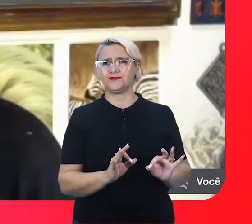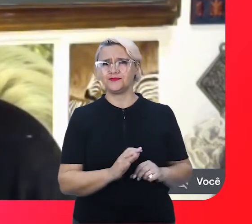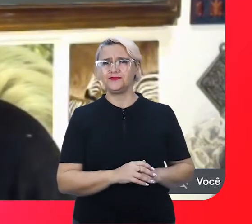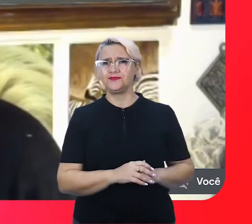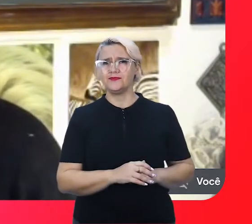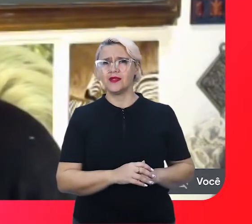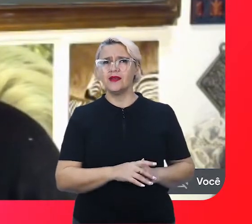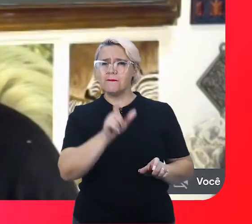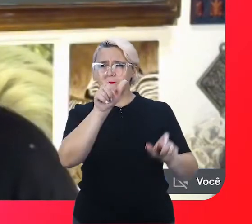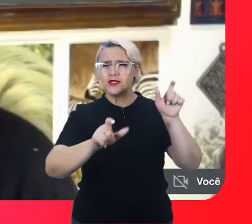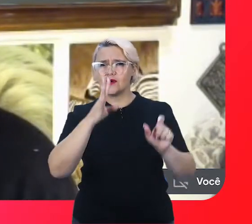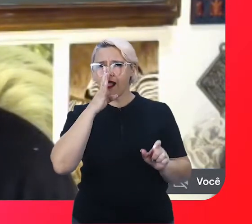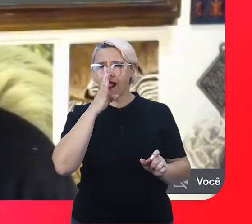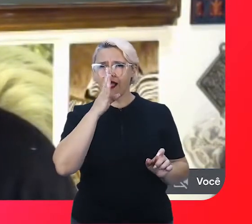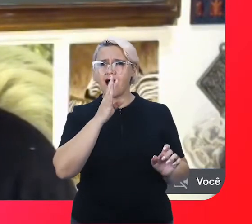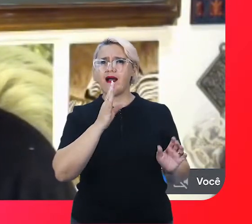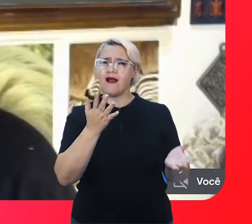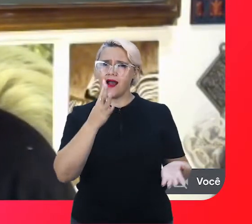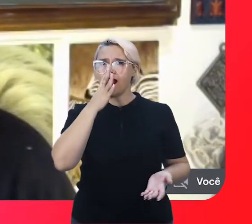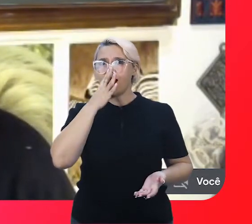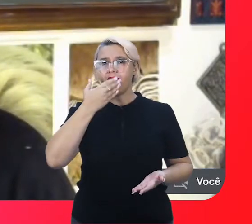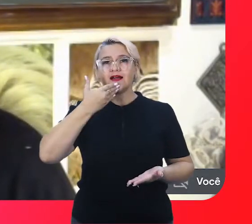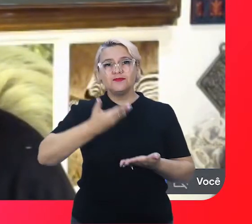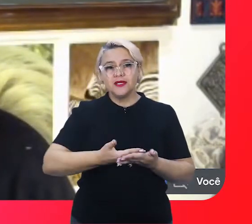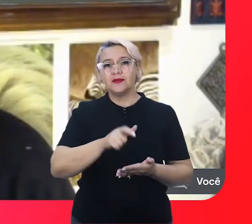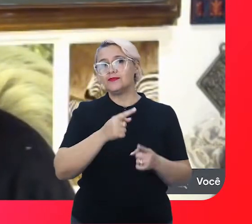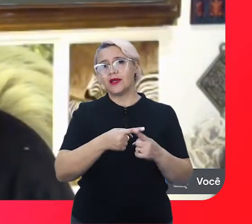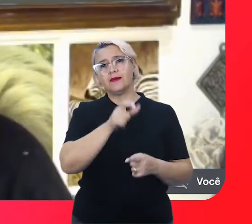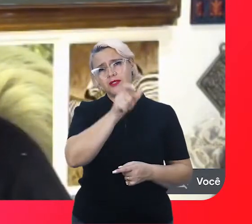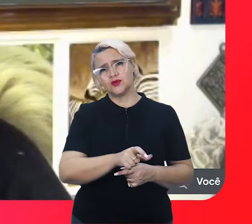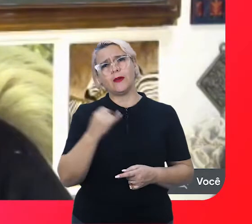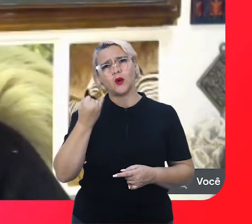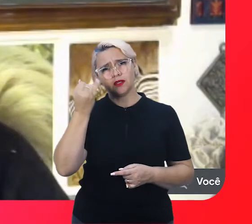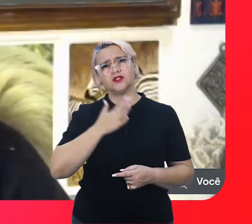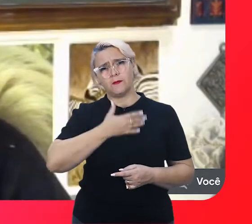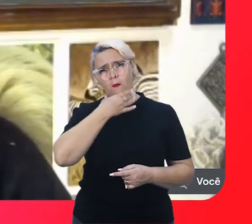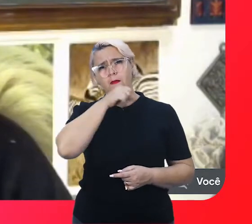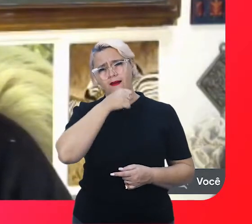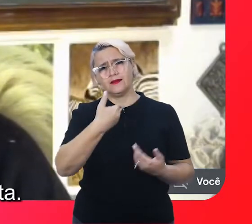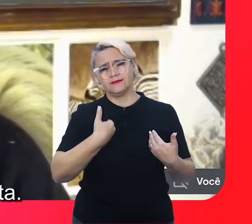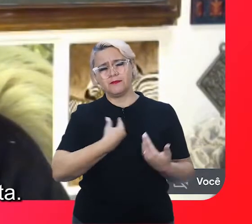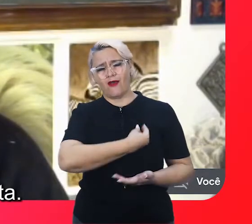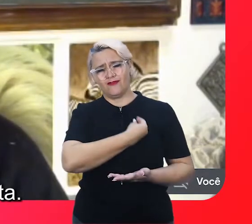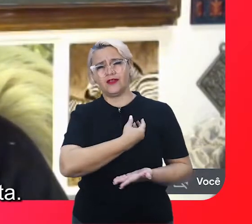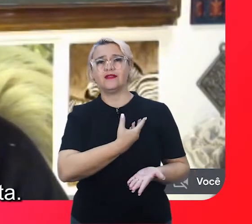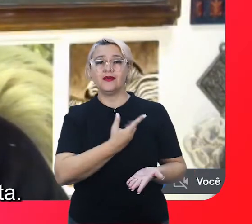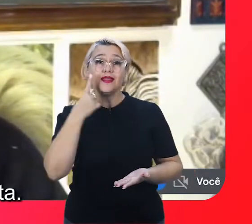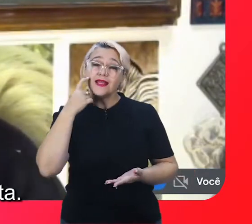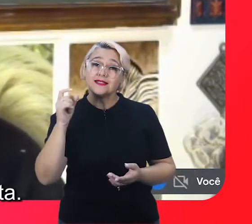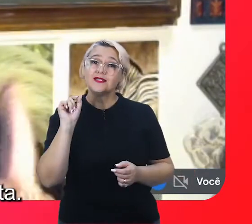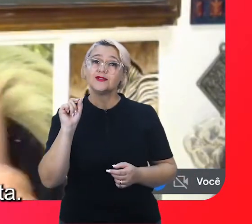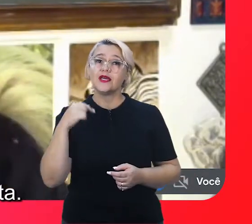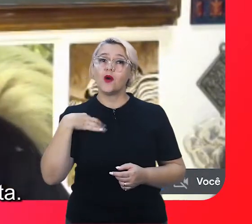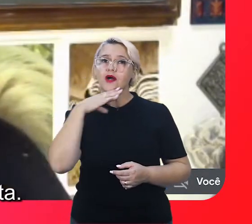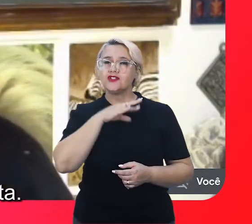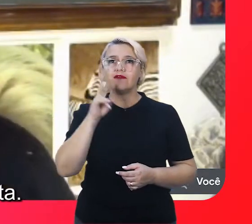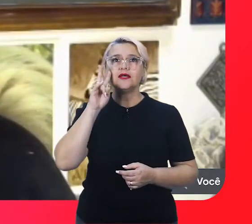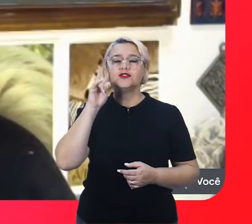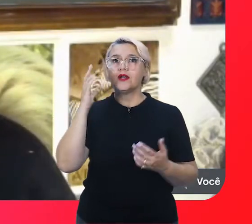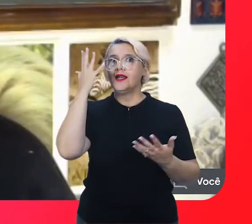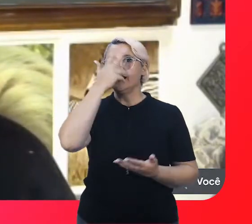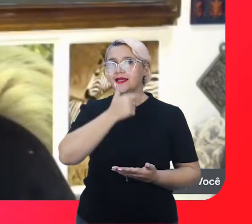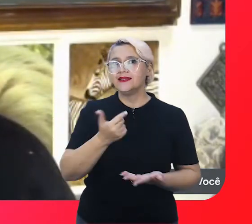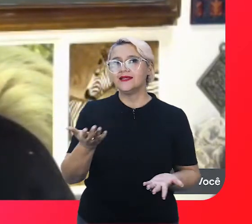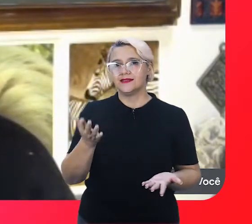sendo admirada, né, por uma pessoa que é tão importante na sua vida. E Uhum, interessante que eu achava essa história muito bonita,